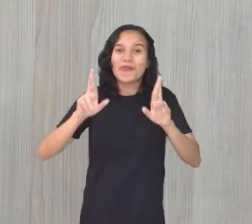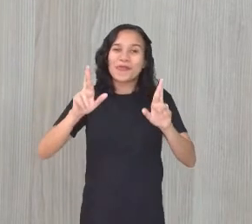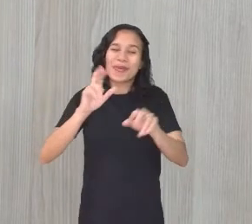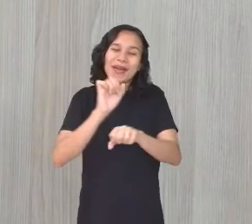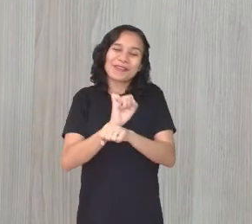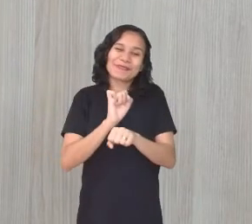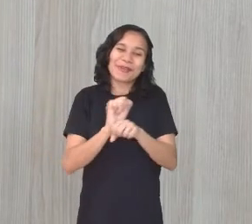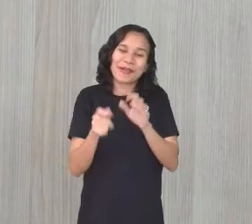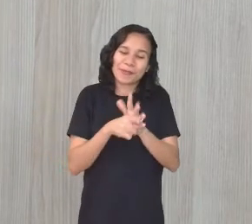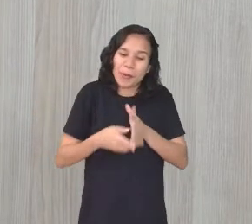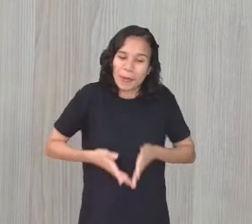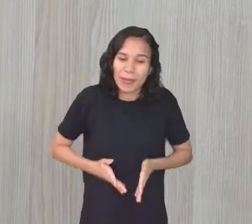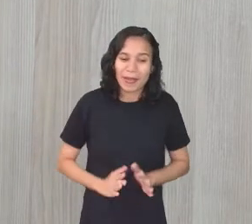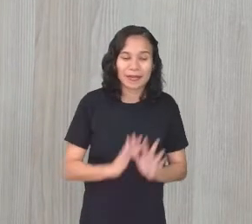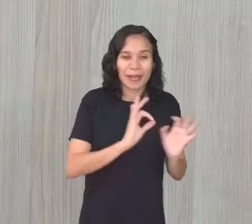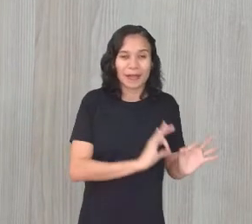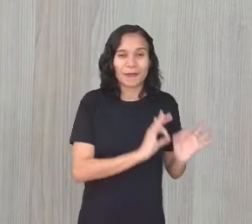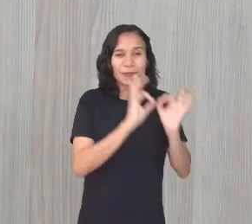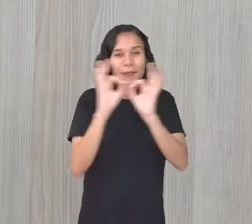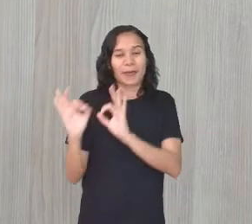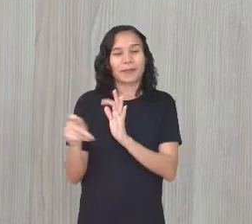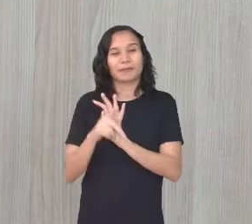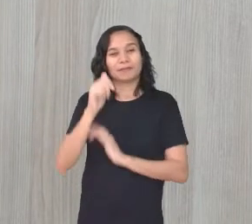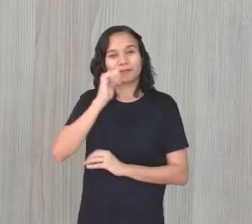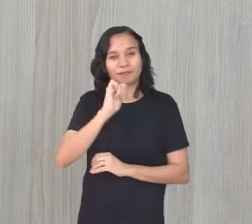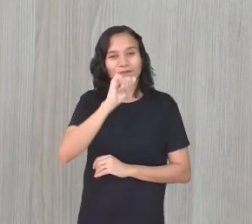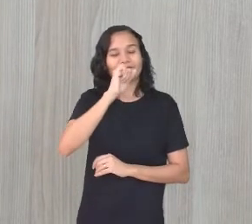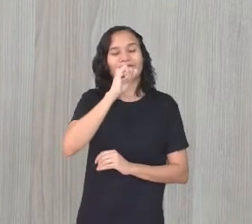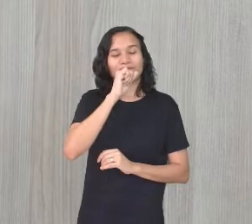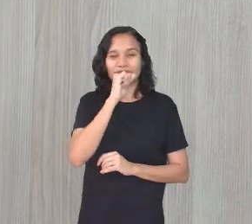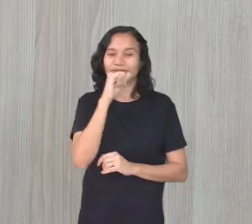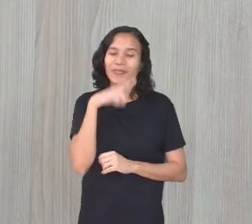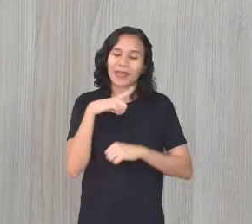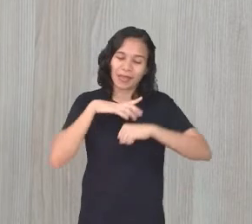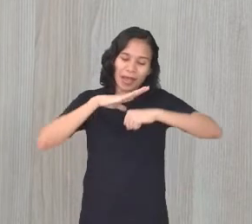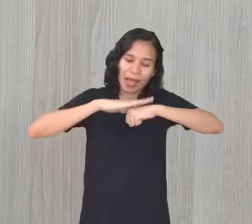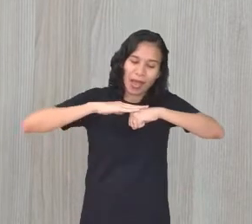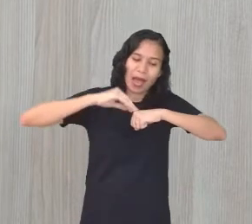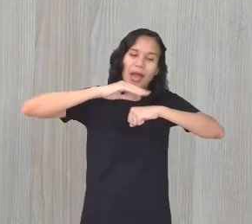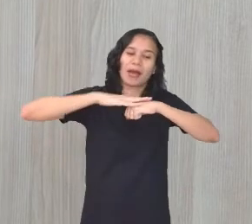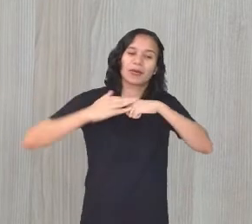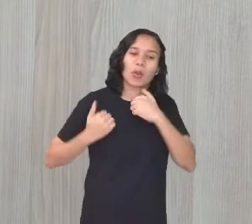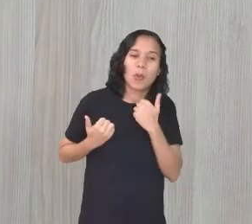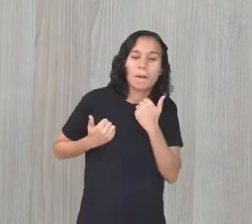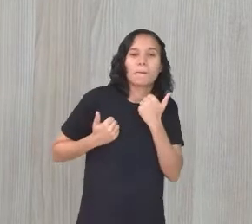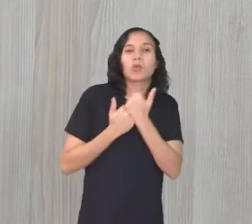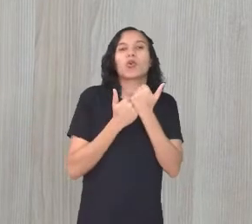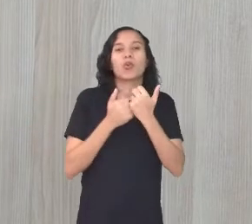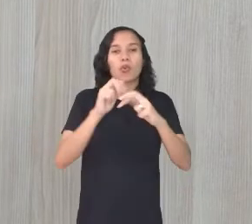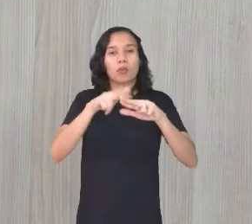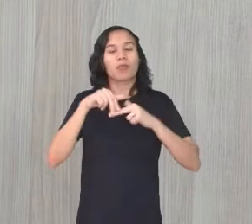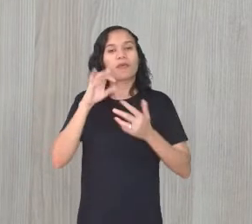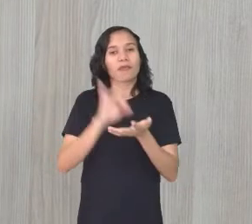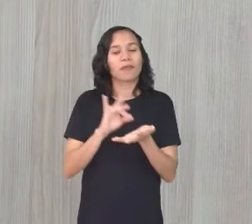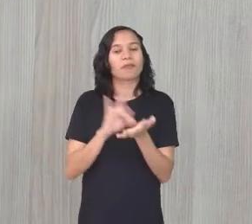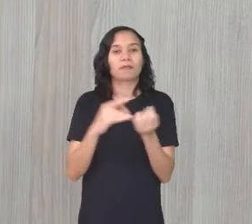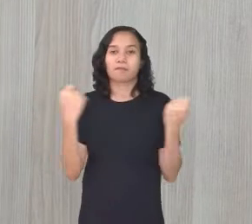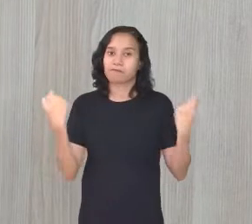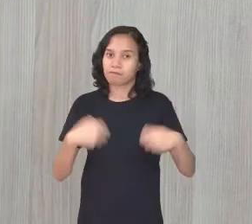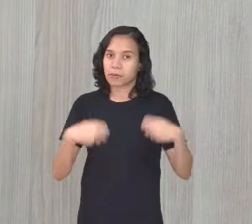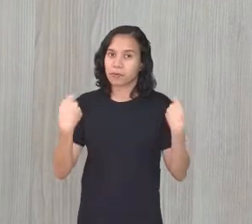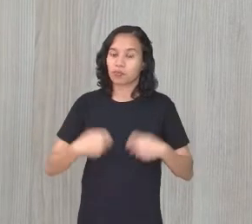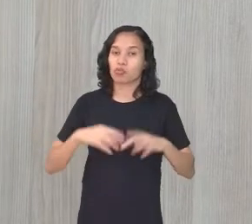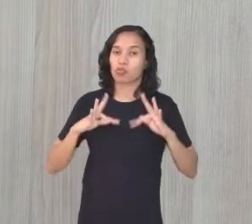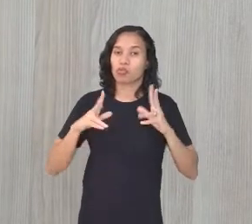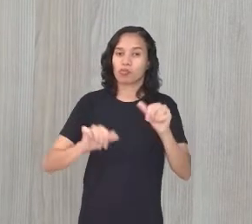aquele ser e acompanhar aquela mãe no pré-natal, dando carinho, dando apoio, porque ela realmente precisa, com todas